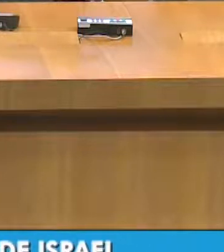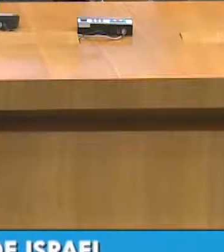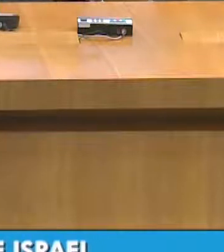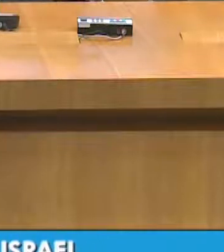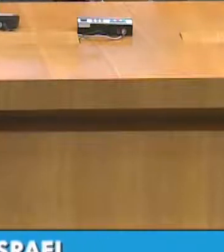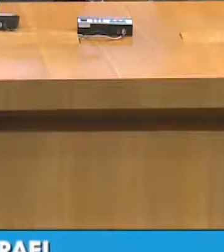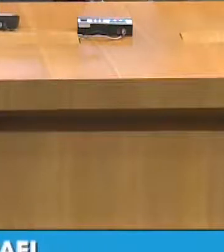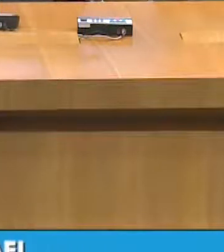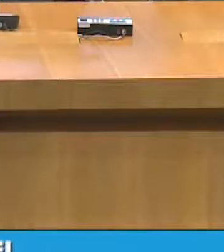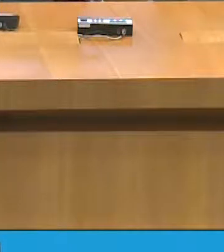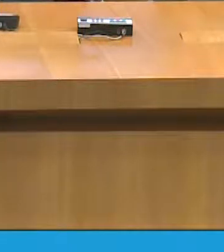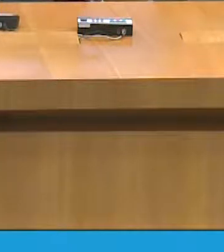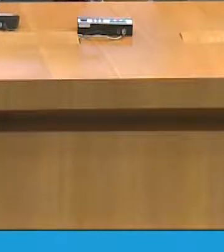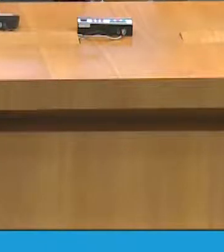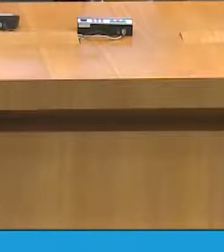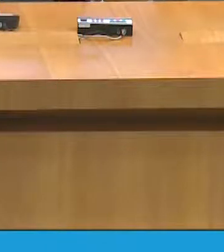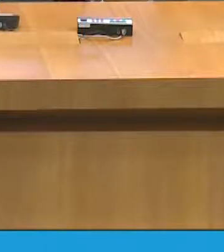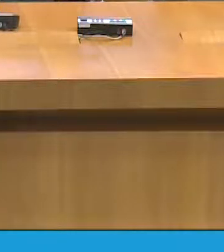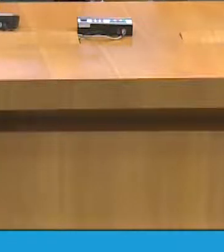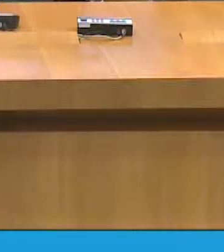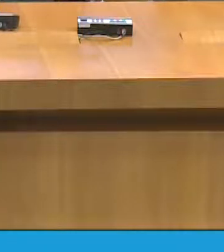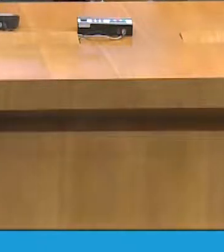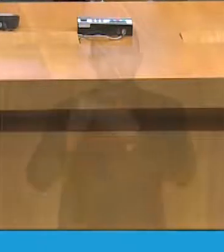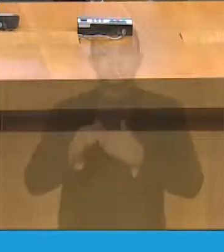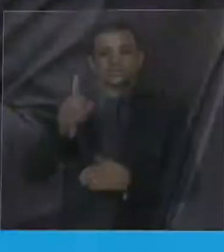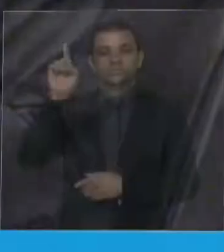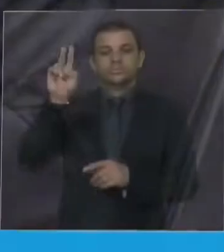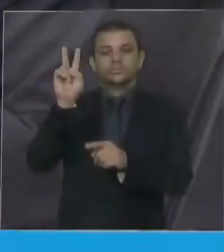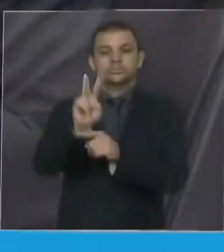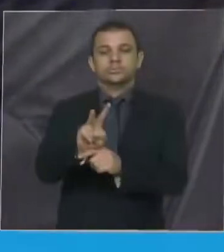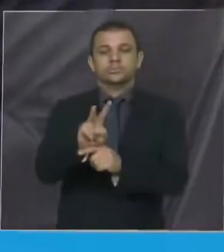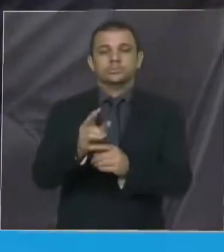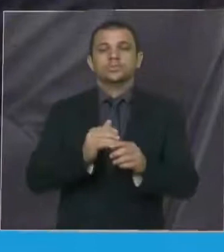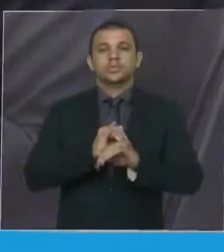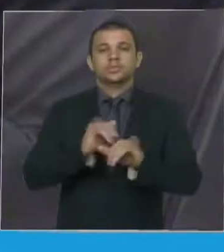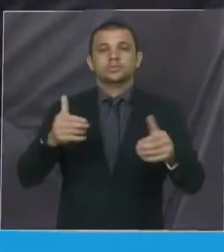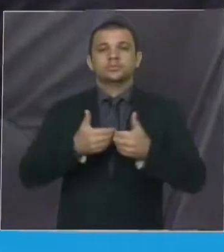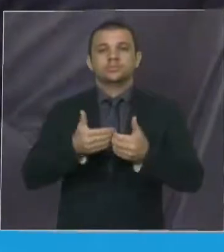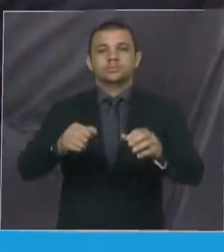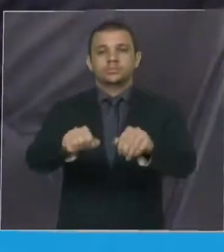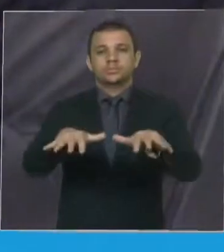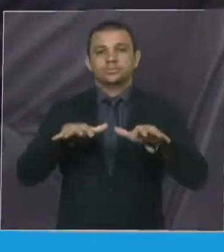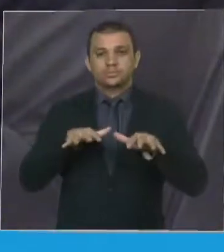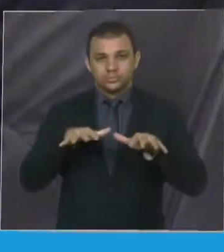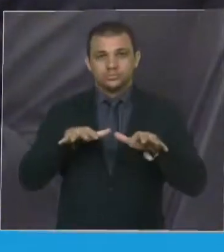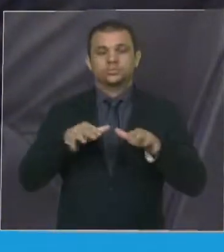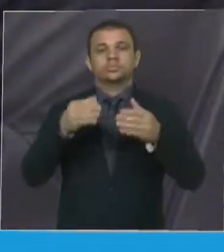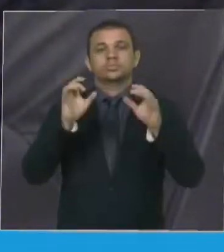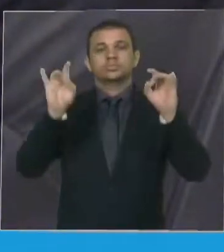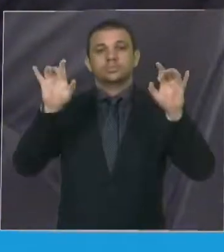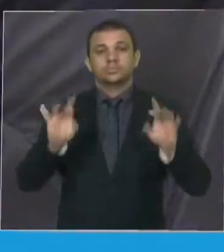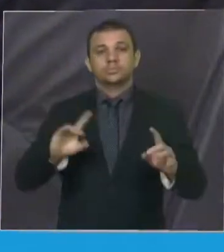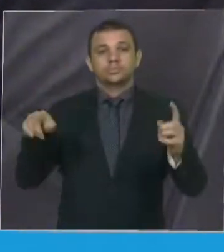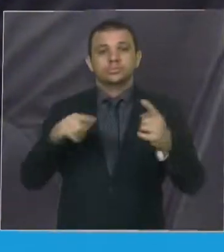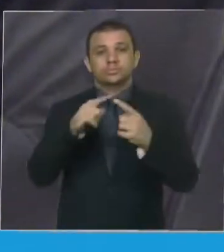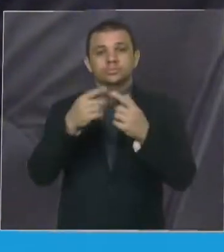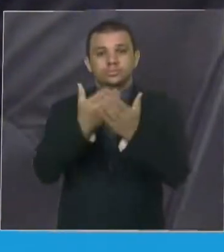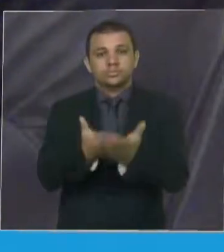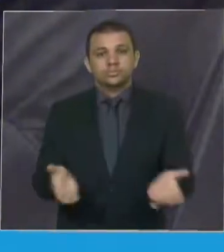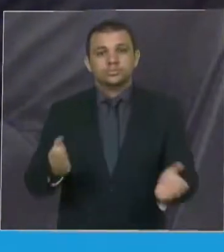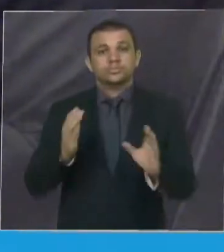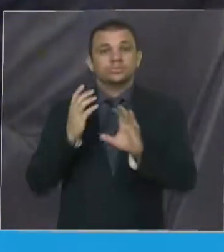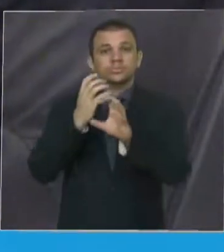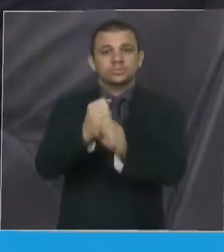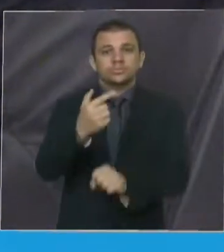Em nome do povo, invocando a proteção de Deus, declaro aberta a sessão solene destinada a homenagear os 70 anos